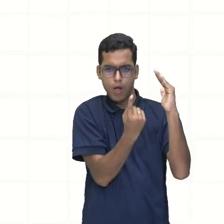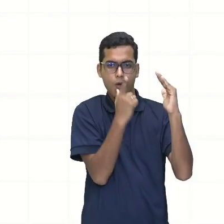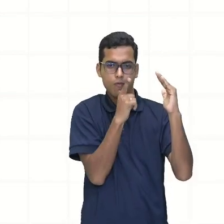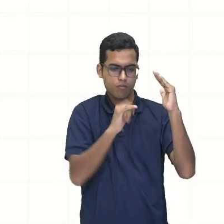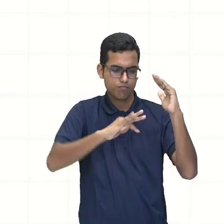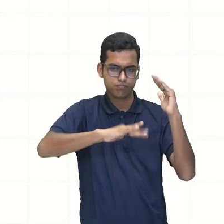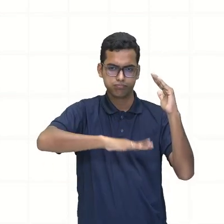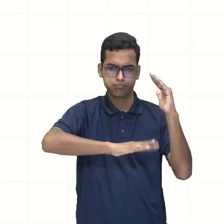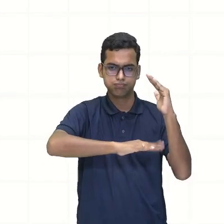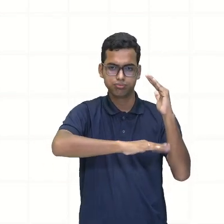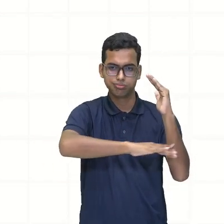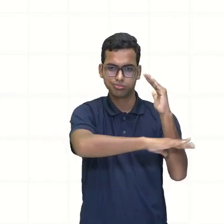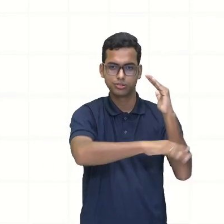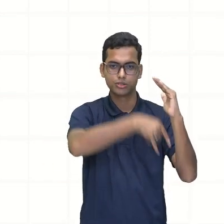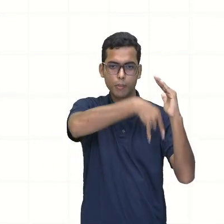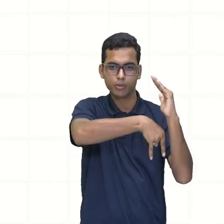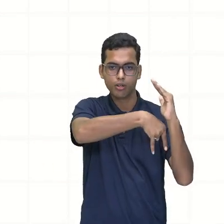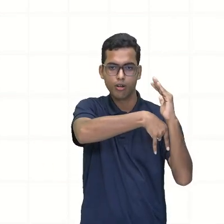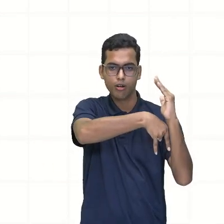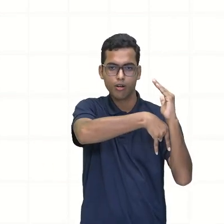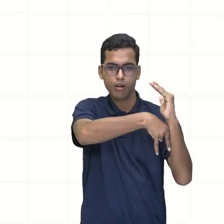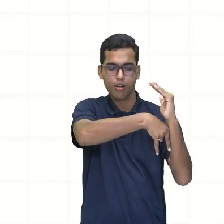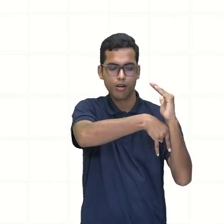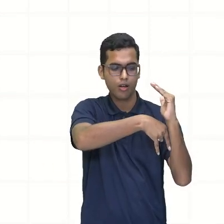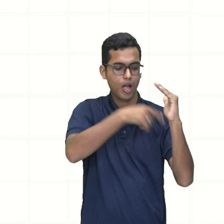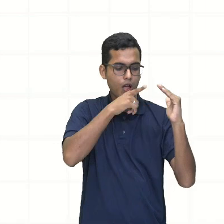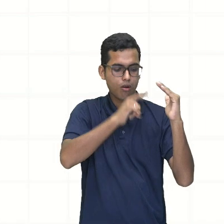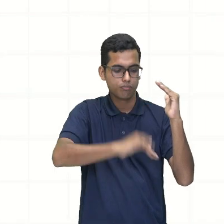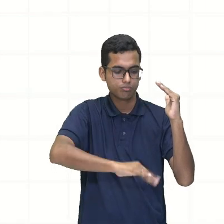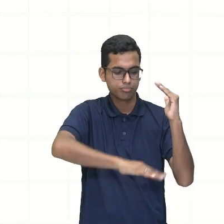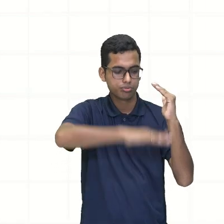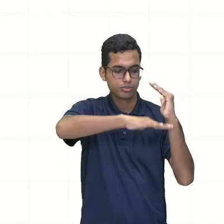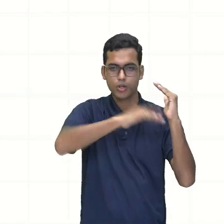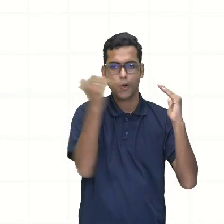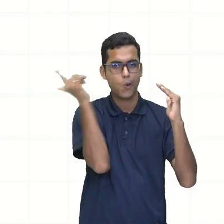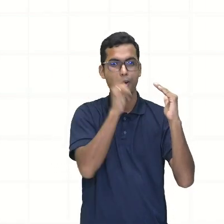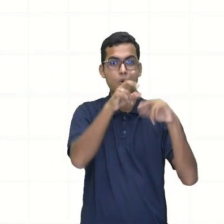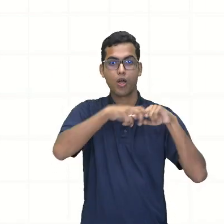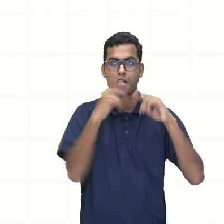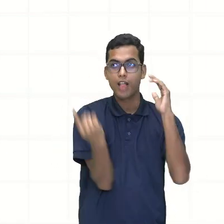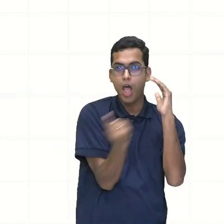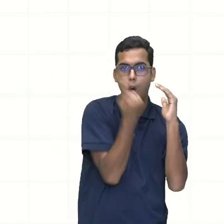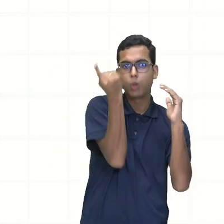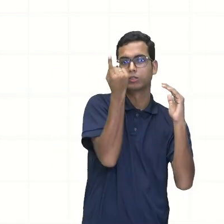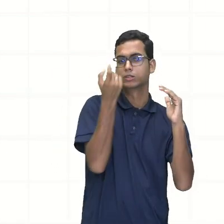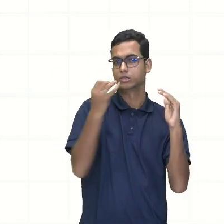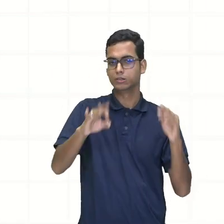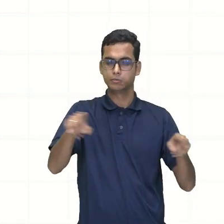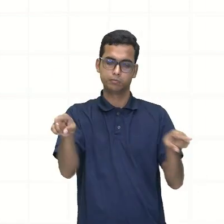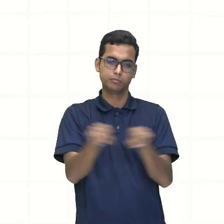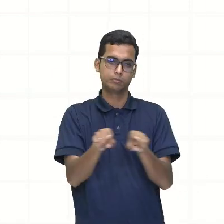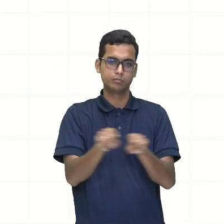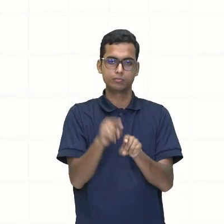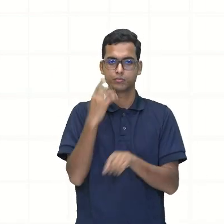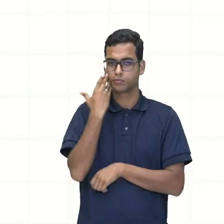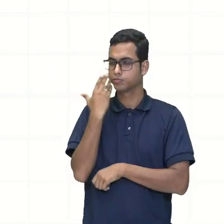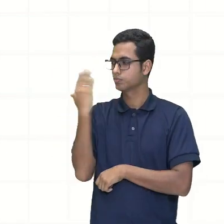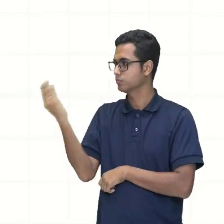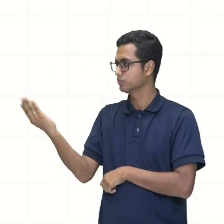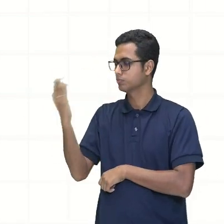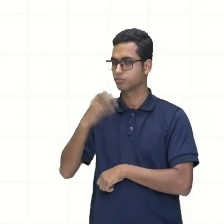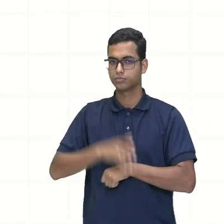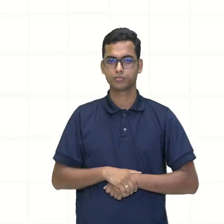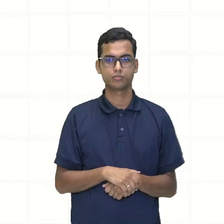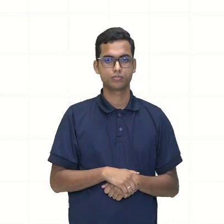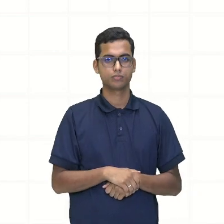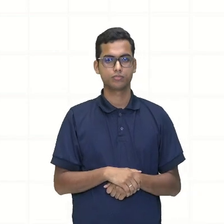rios, as águas, né, não inundem as casas, certo? São casas suspensas, como vocês viram